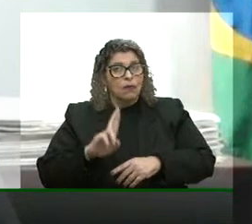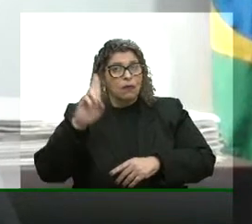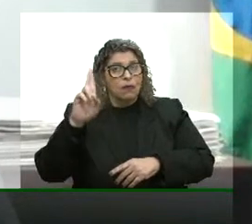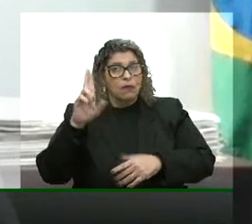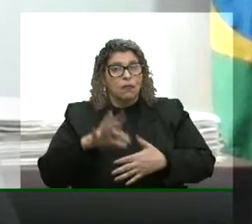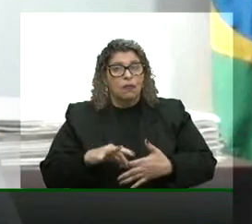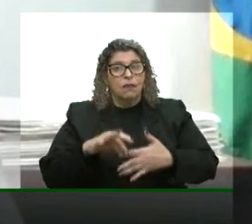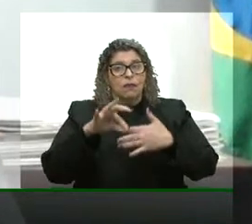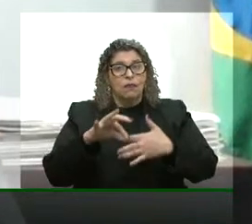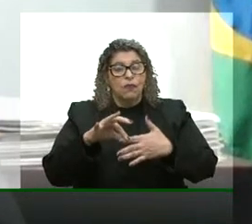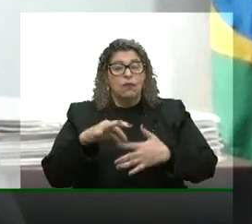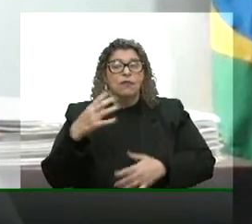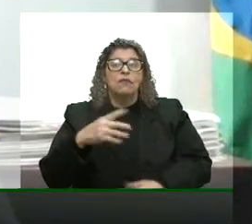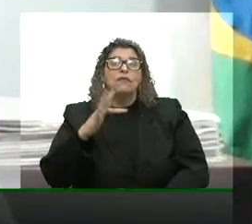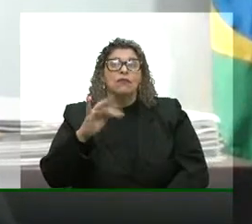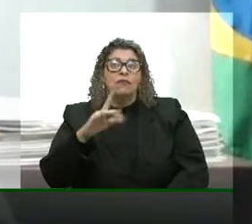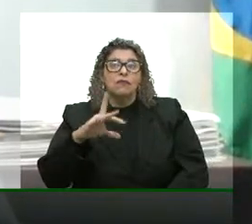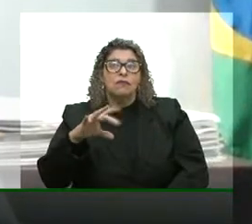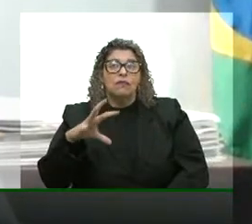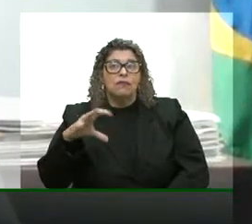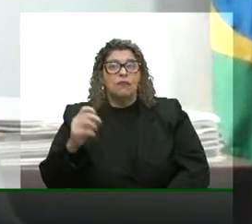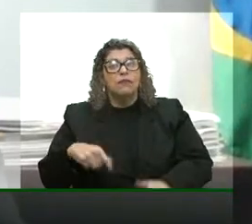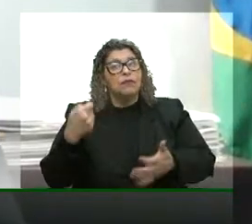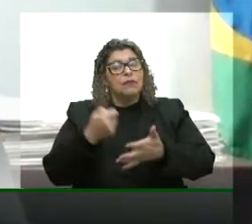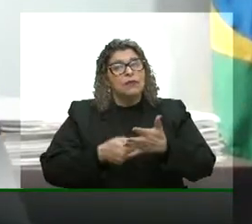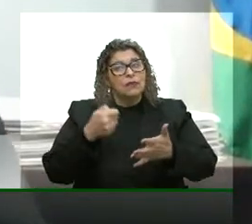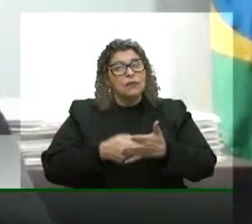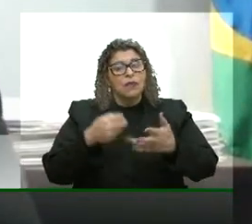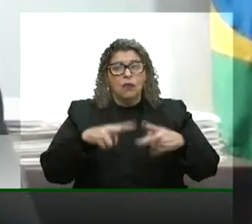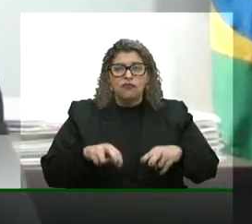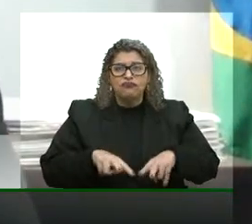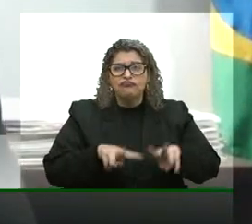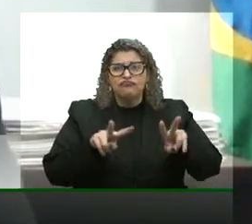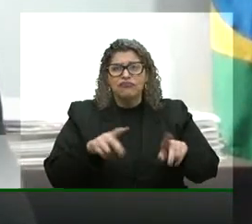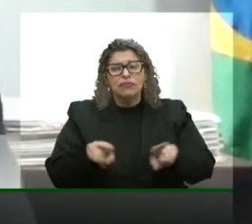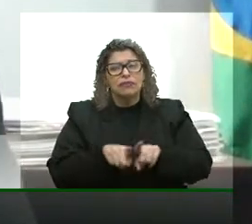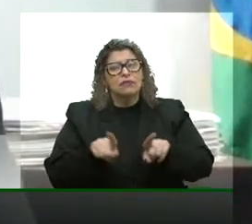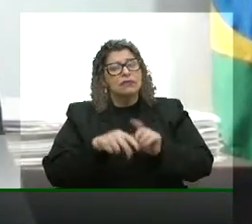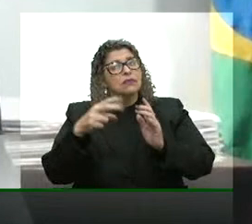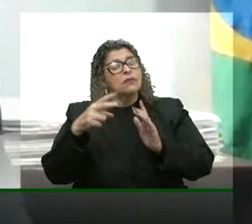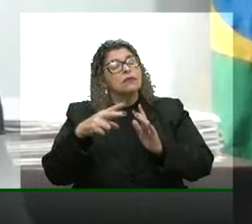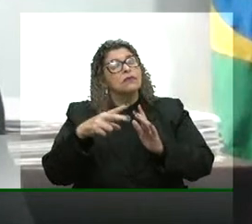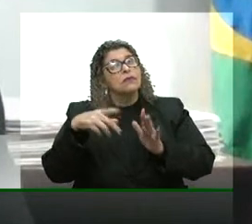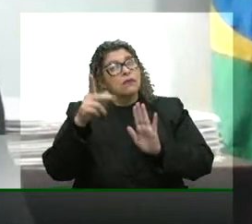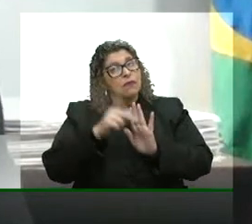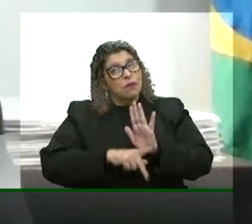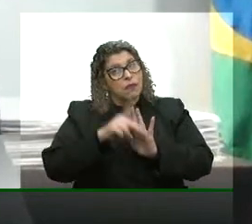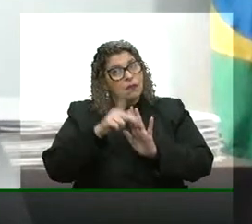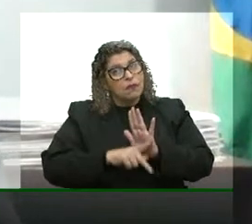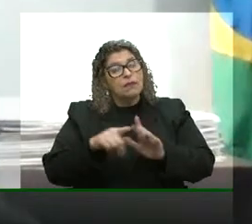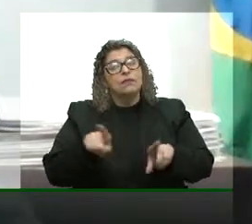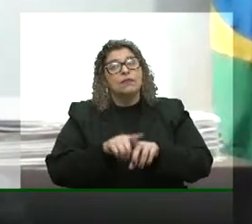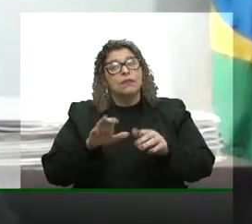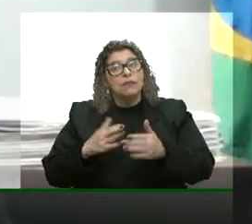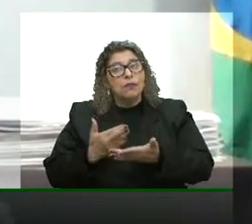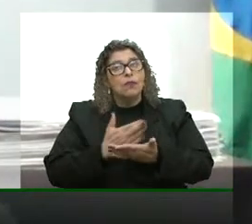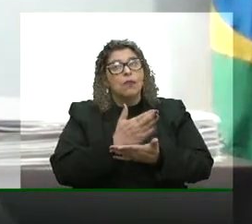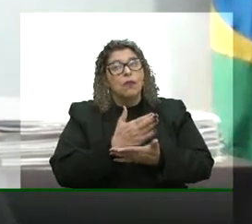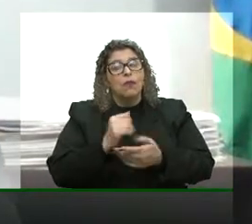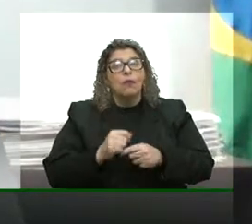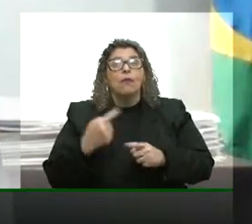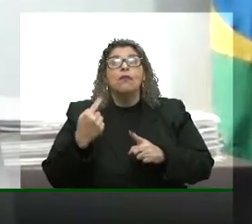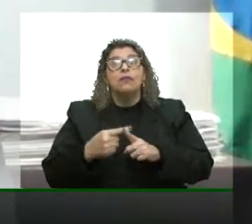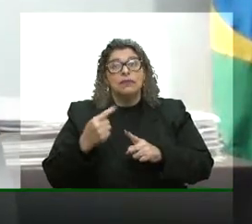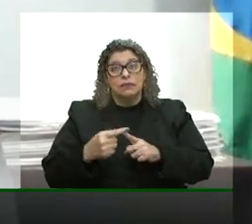governo, o deputado Frederico, o sentido de tentar viabilizar com que essa matéria pudesse ser aprovada, porque